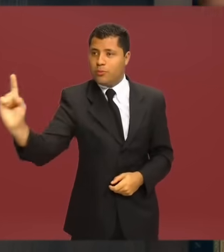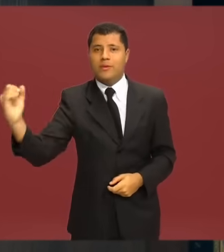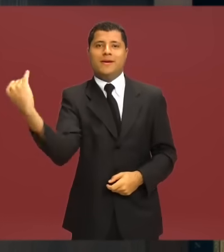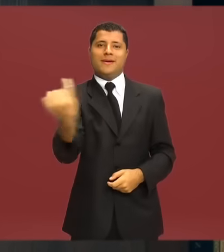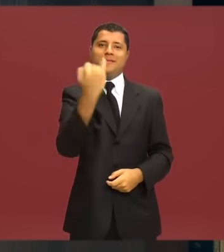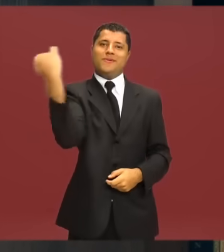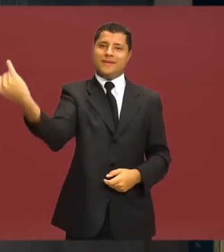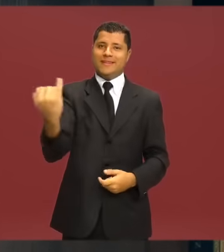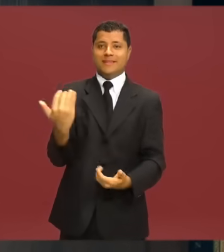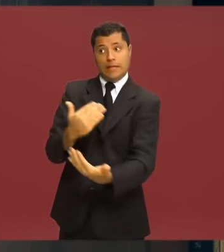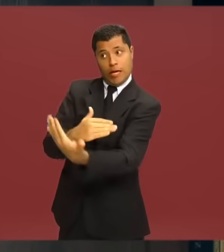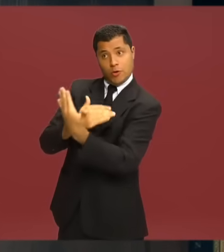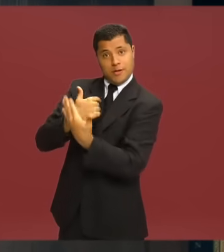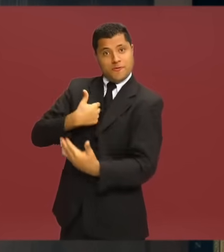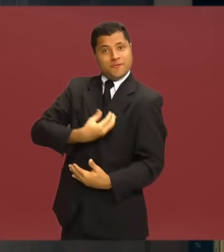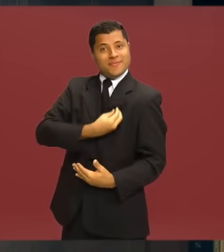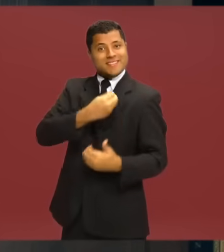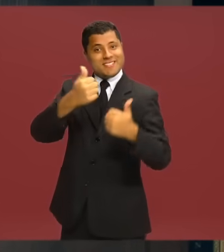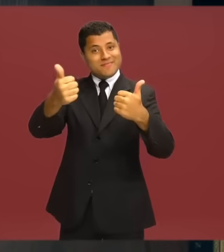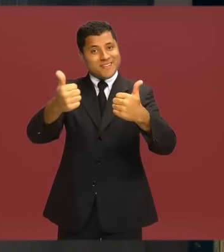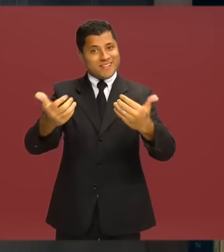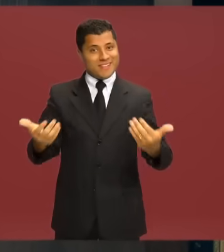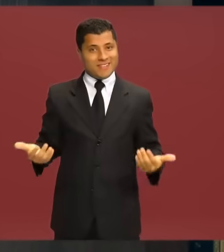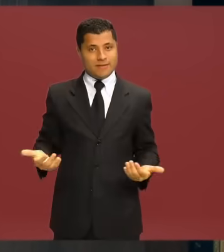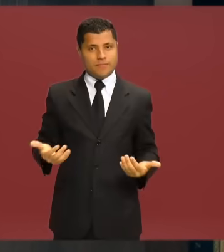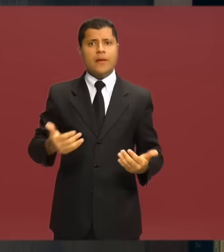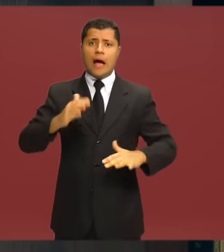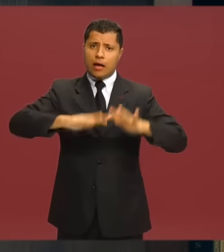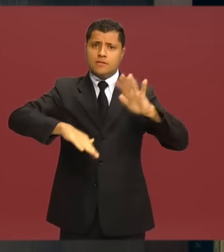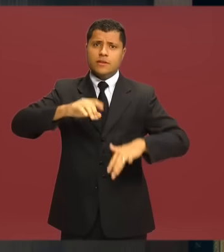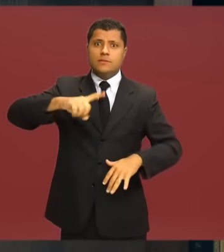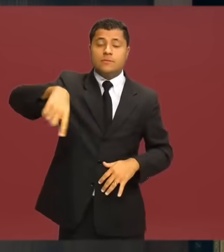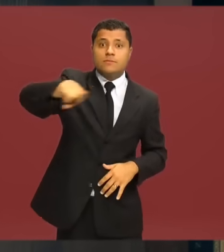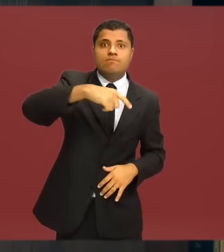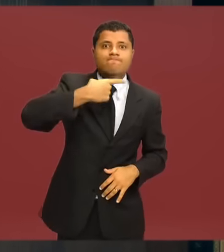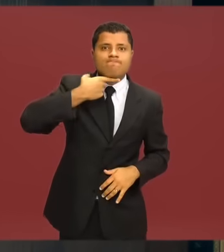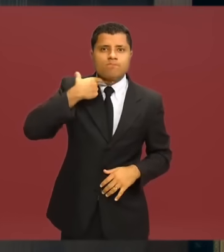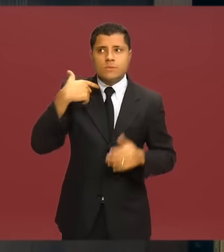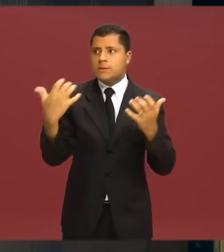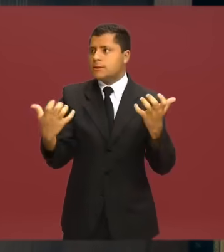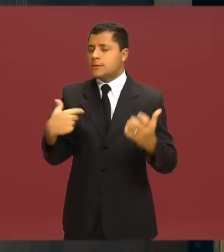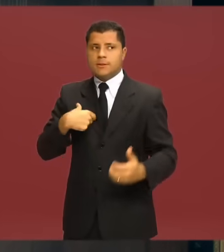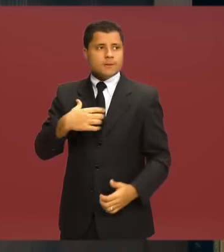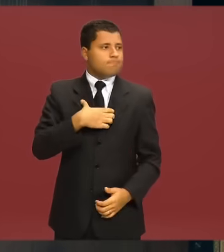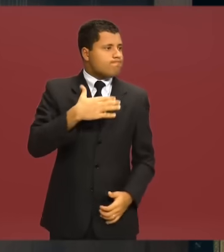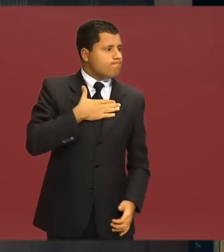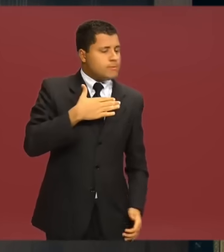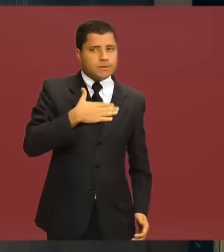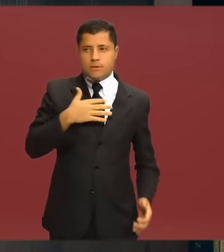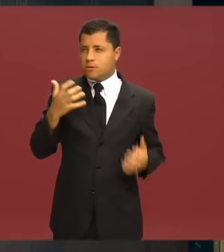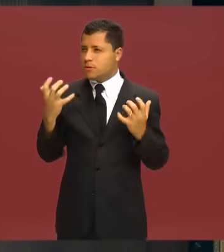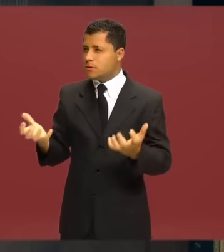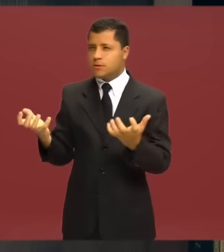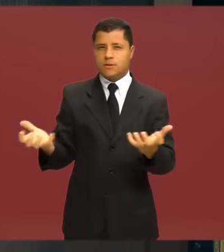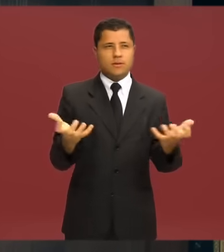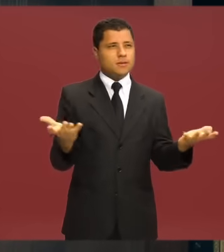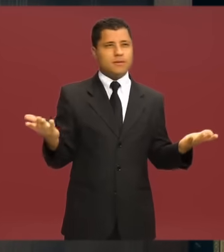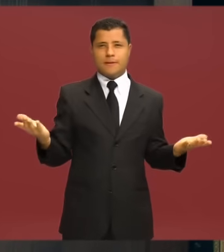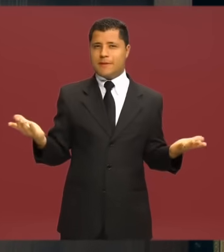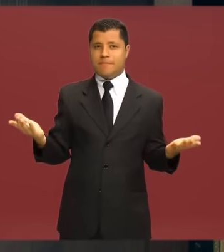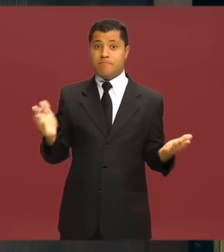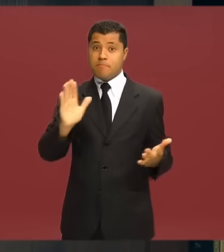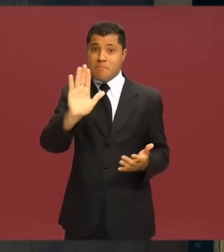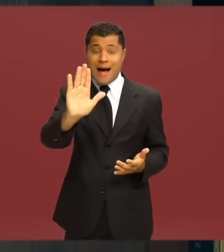importância pra vida de cada um de nós muitas vezes as nossas pretensões são tão